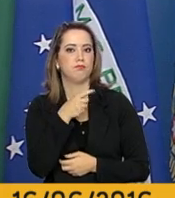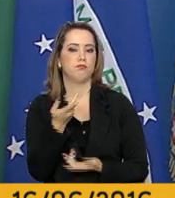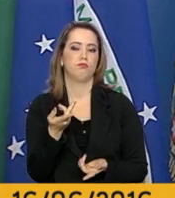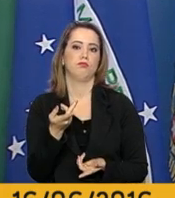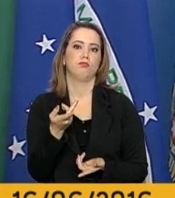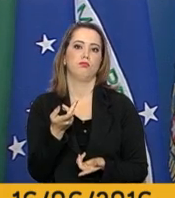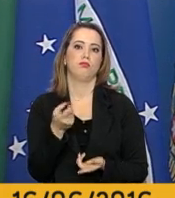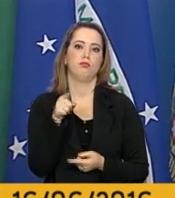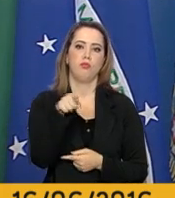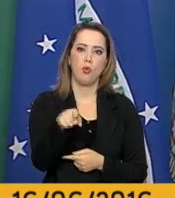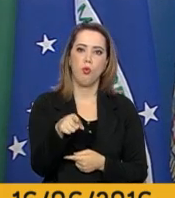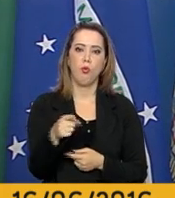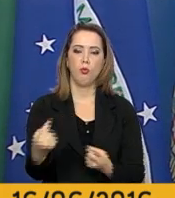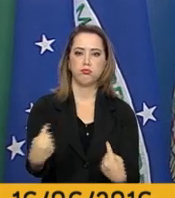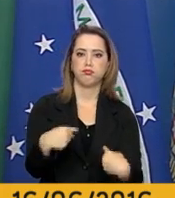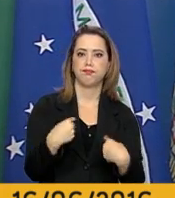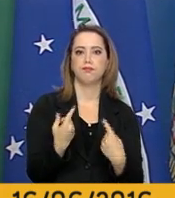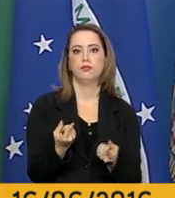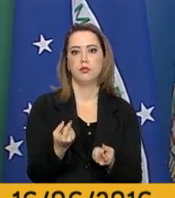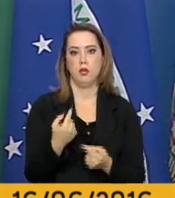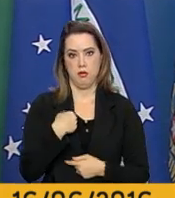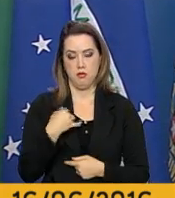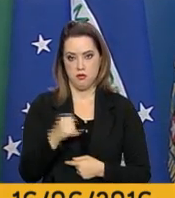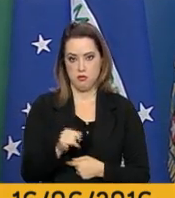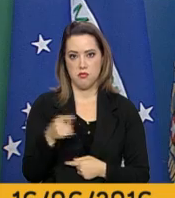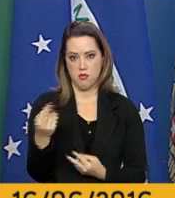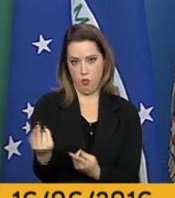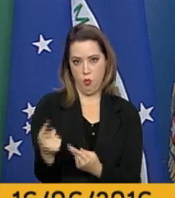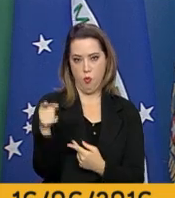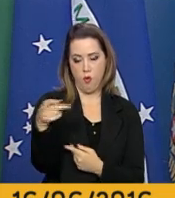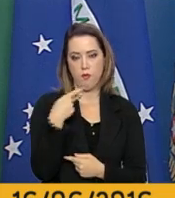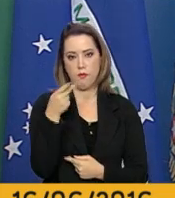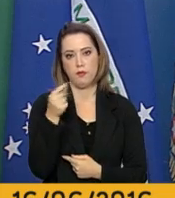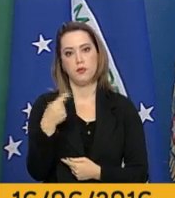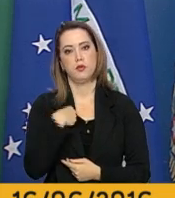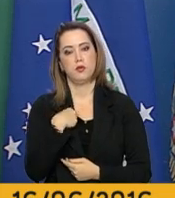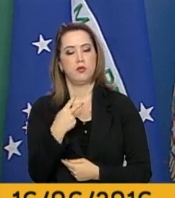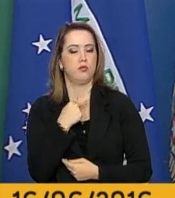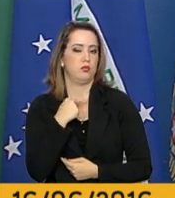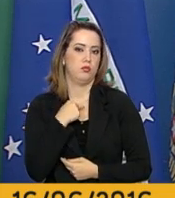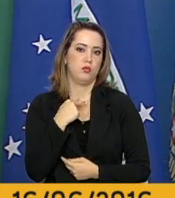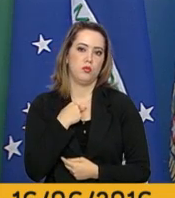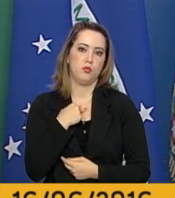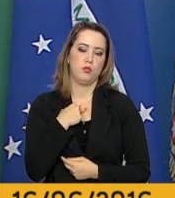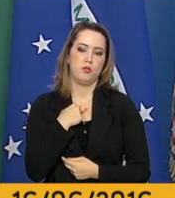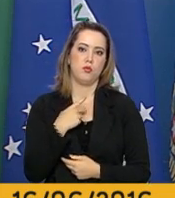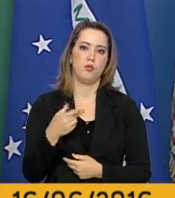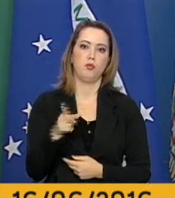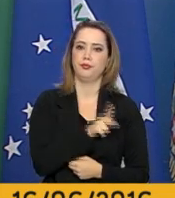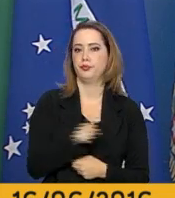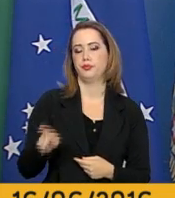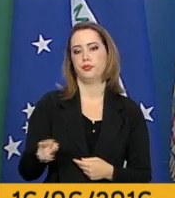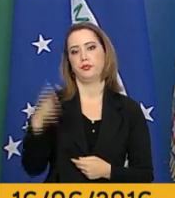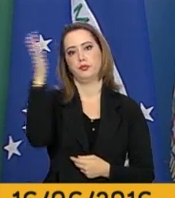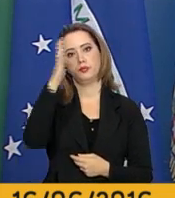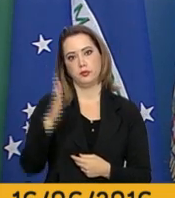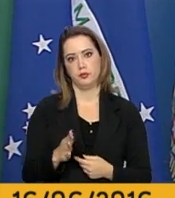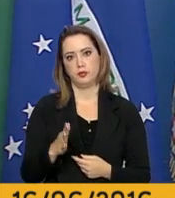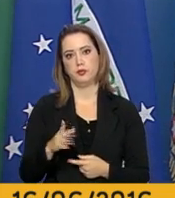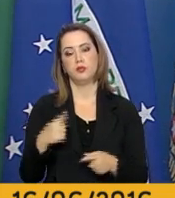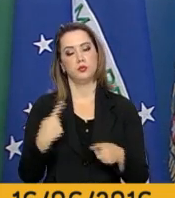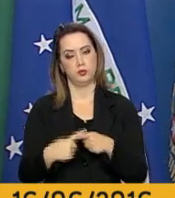país. Por isso que a primeira palavra que dei foi precisamente como homem, para